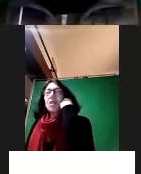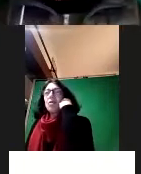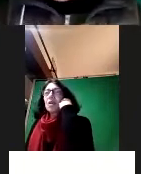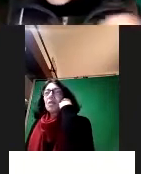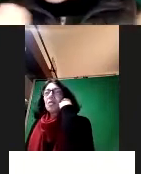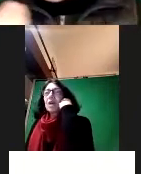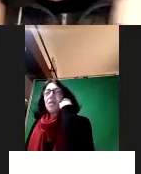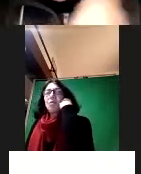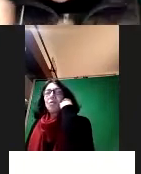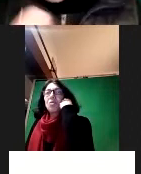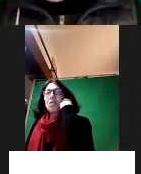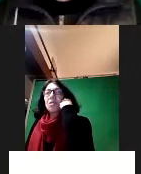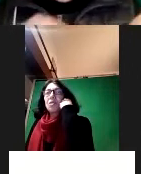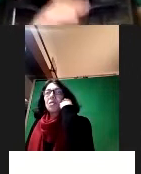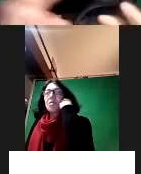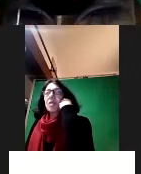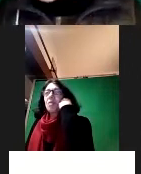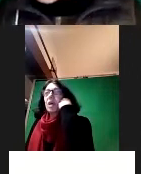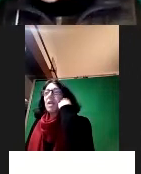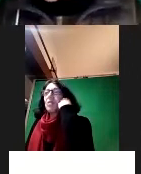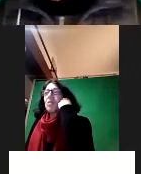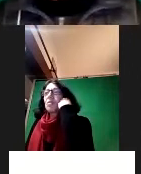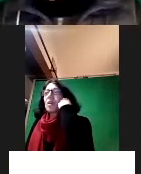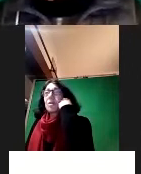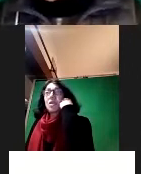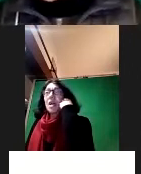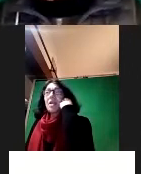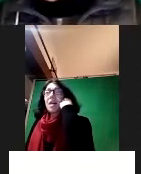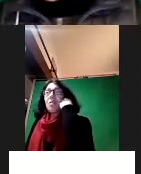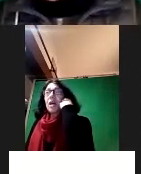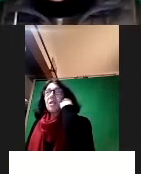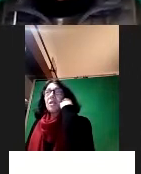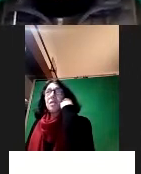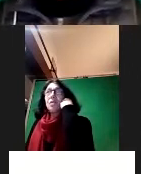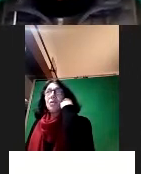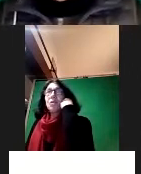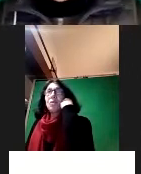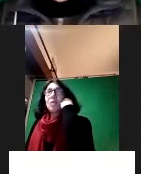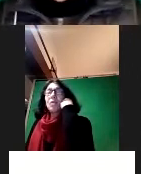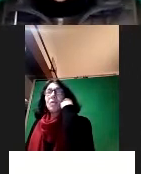permitir perceber como é que em cada caso, cada convento tinha